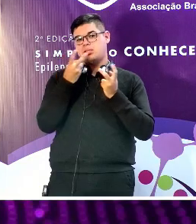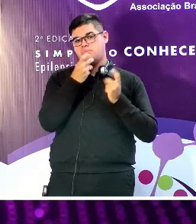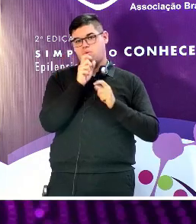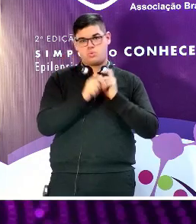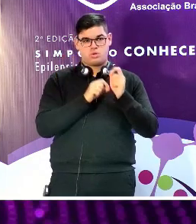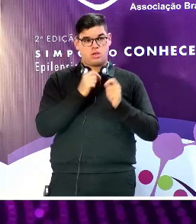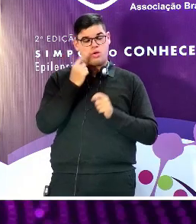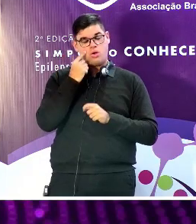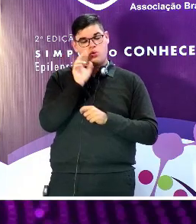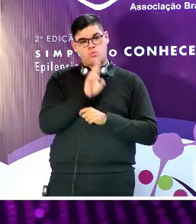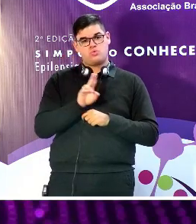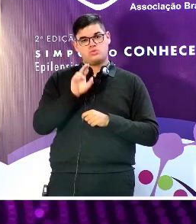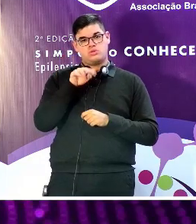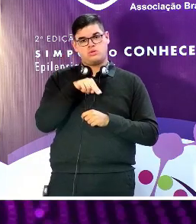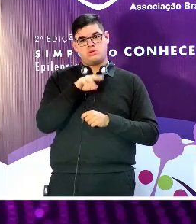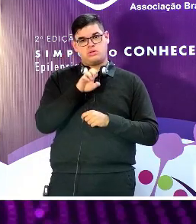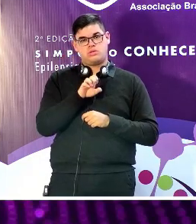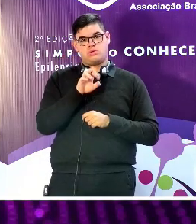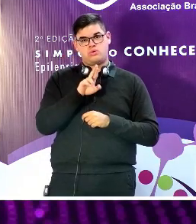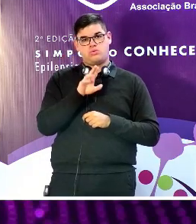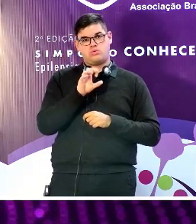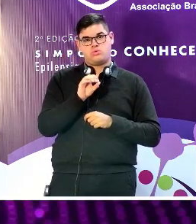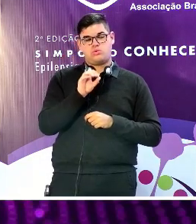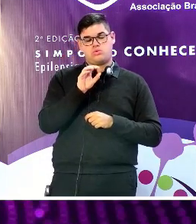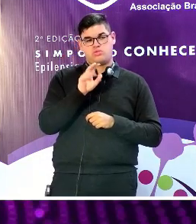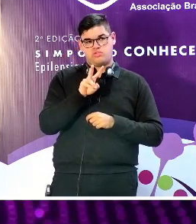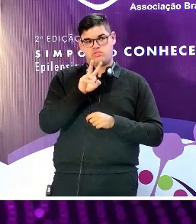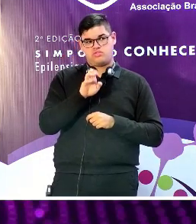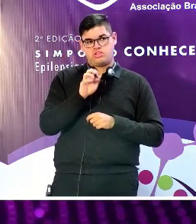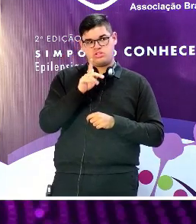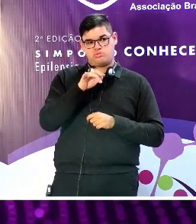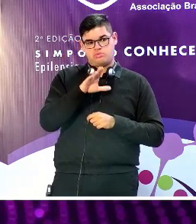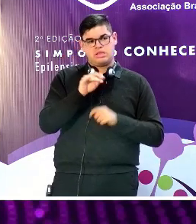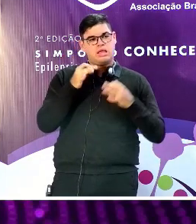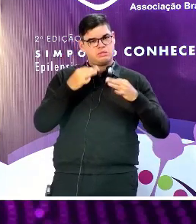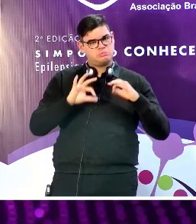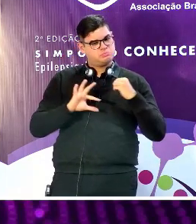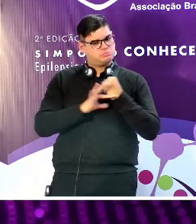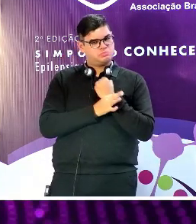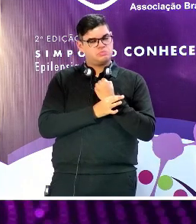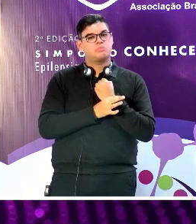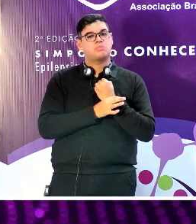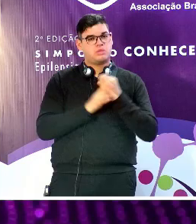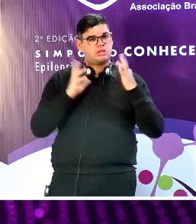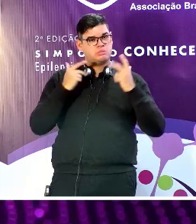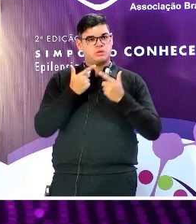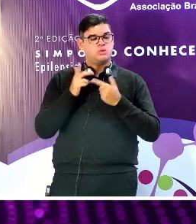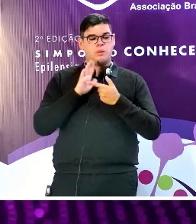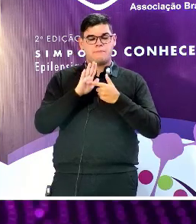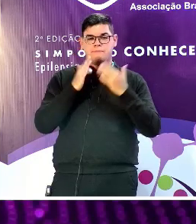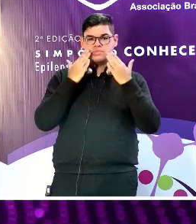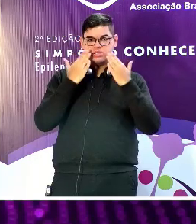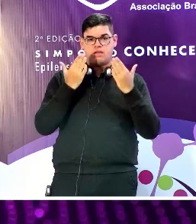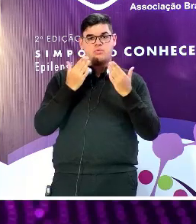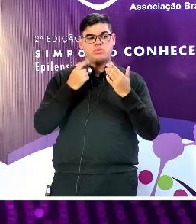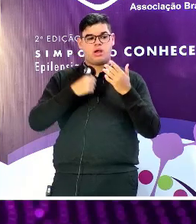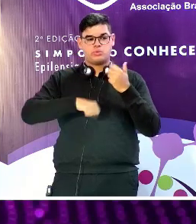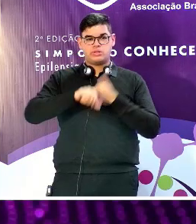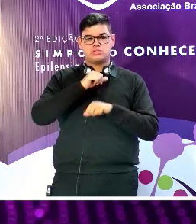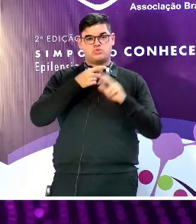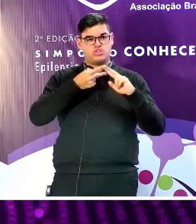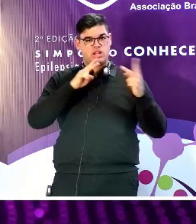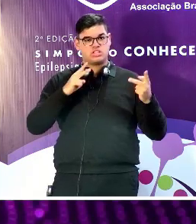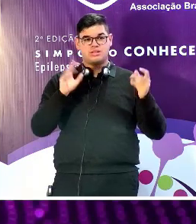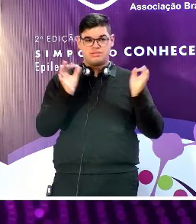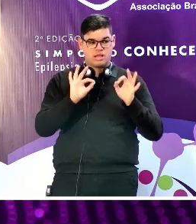da neurovespina era extremamente segura, os animais não apresentavam alteração bioquímica, não